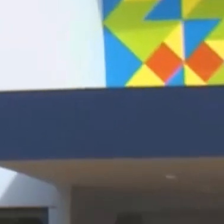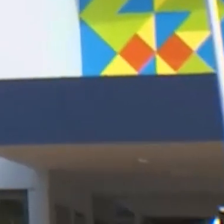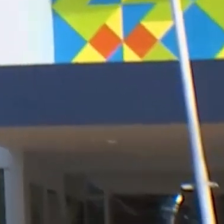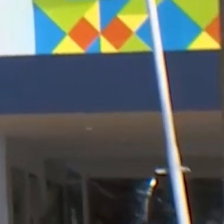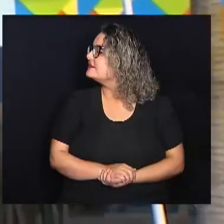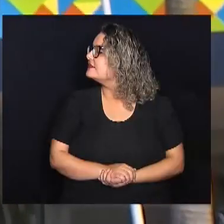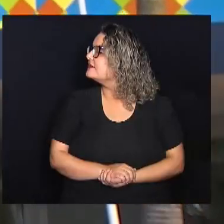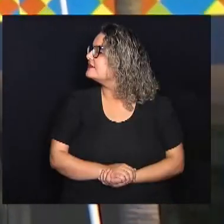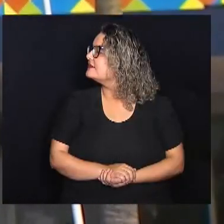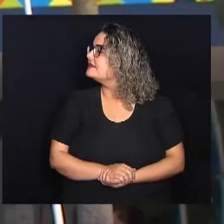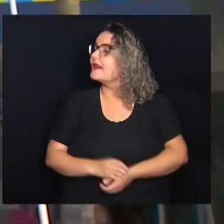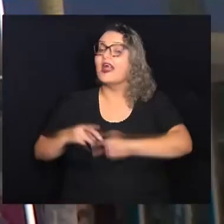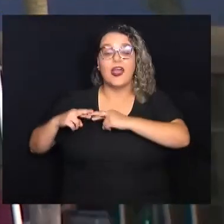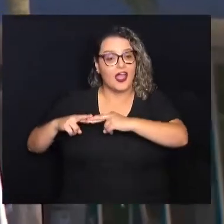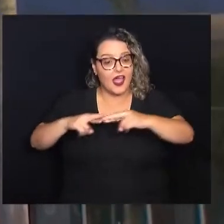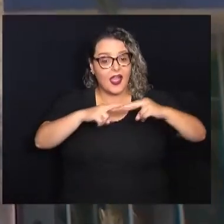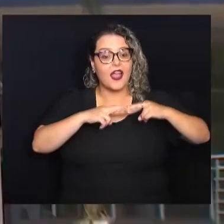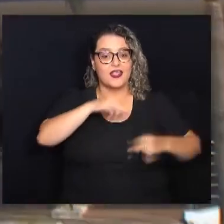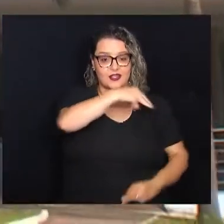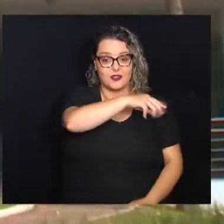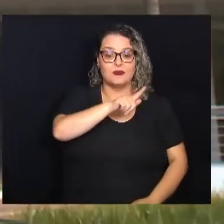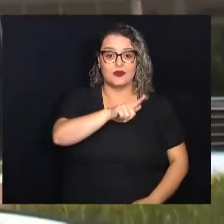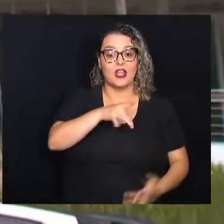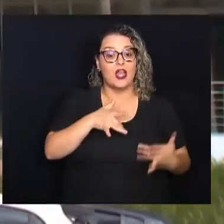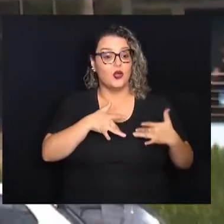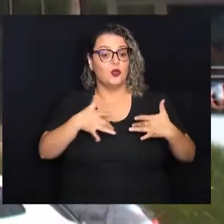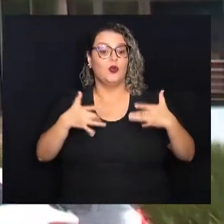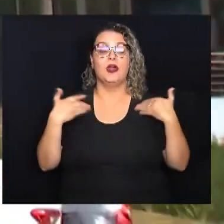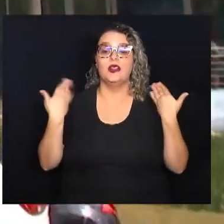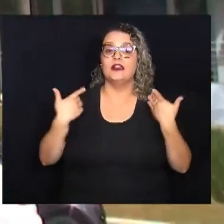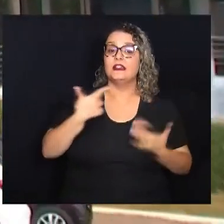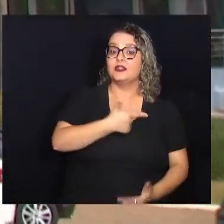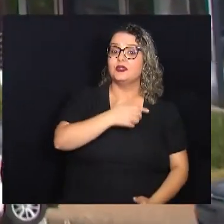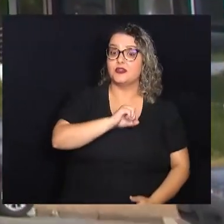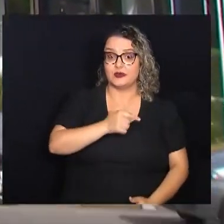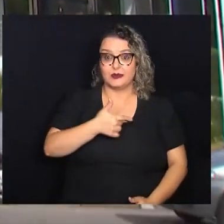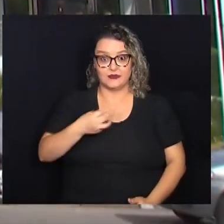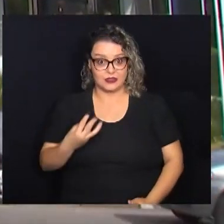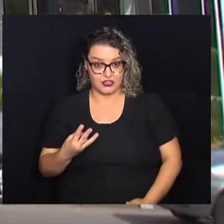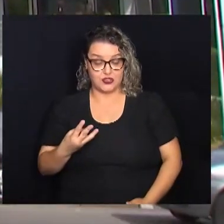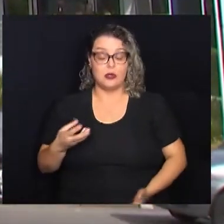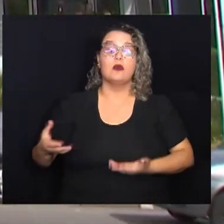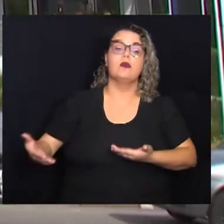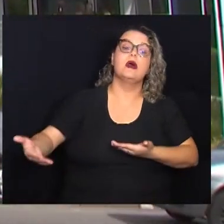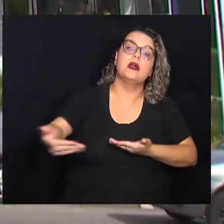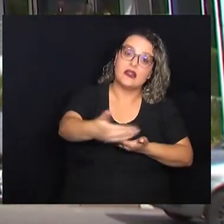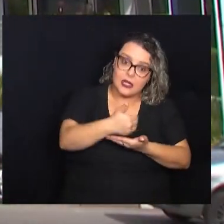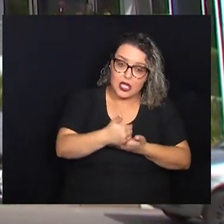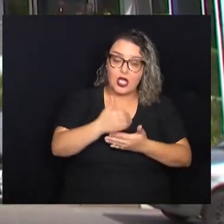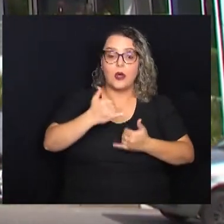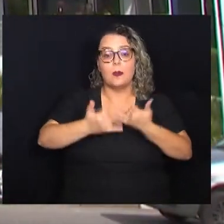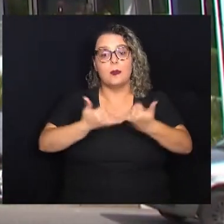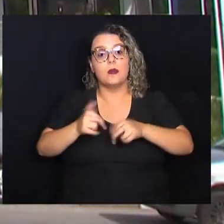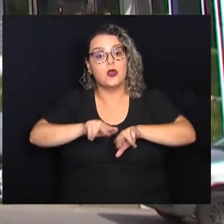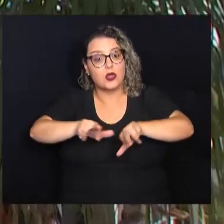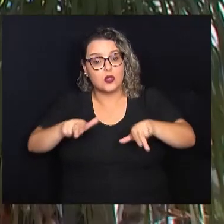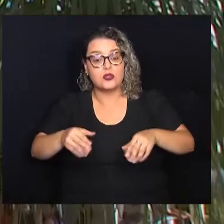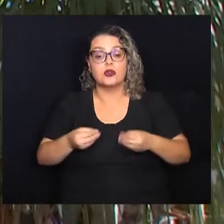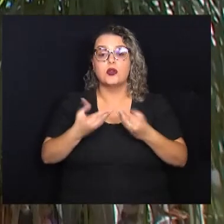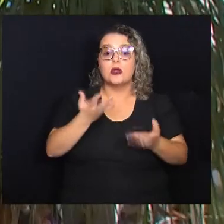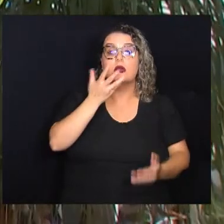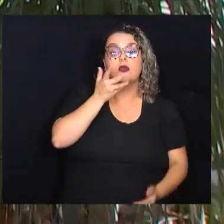A Rede Mário Gatti lançou a campanha Doe Alegria de 2023 para arrecadar brinquedos que serão entregues às